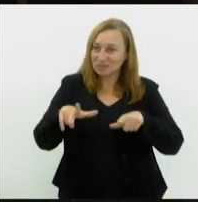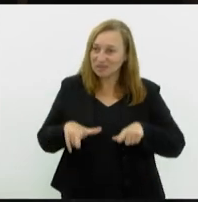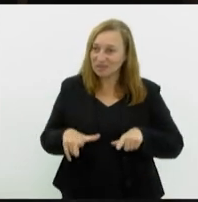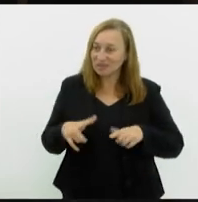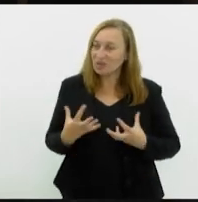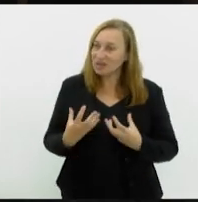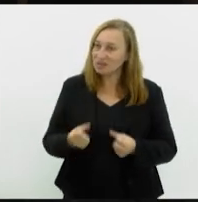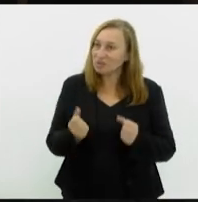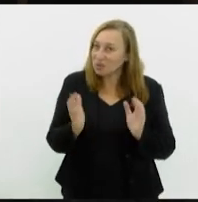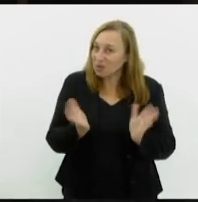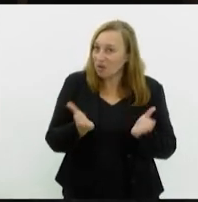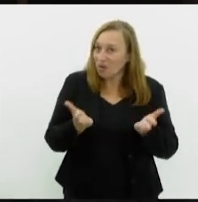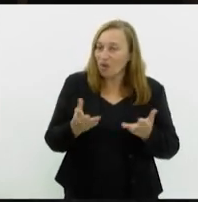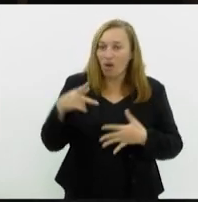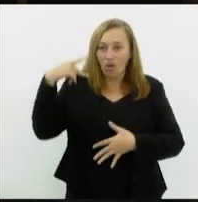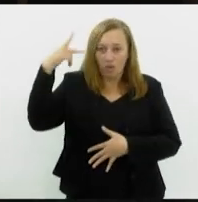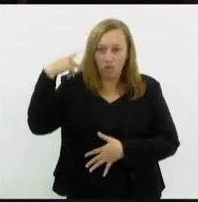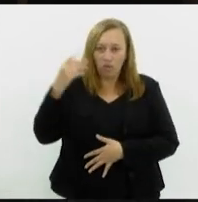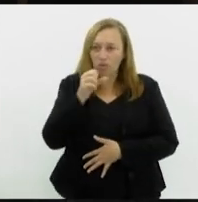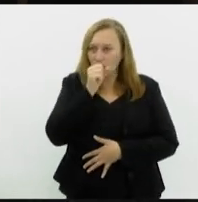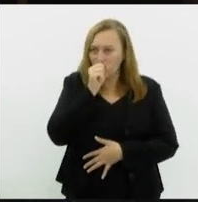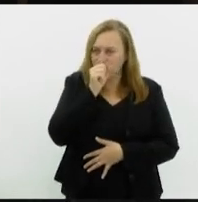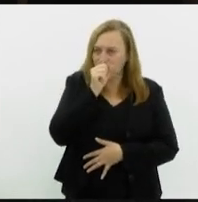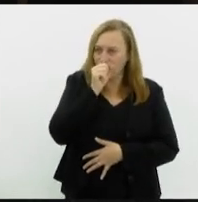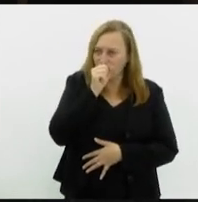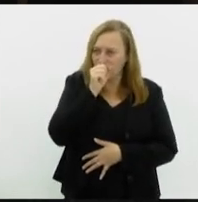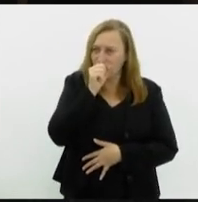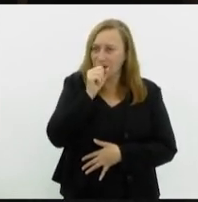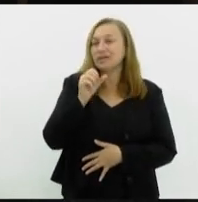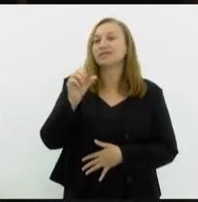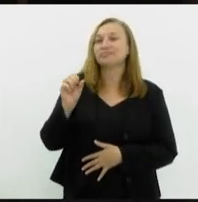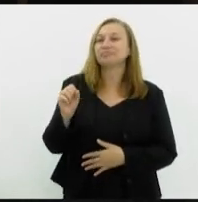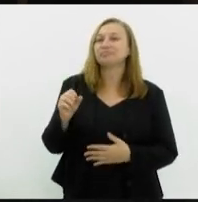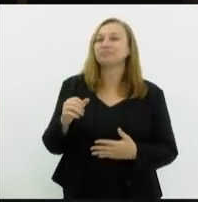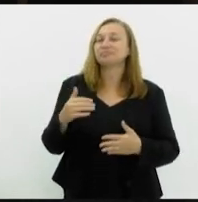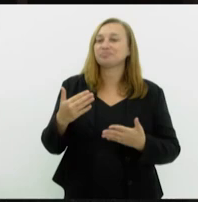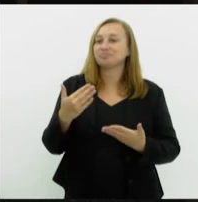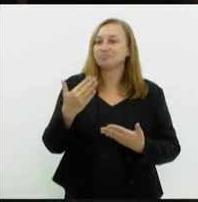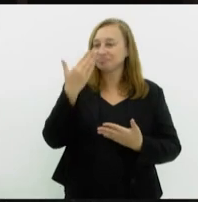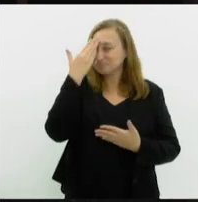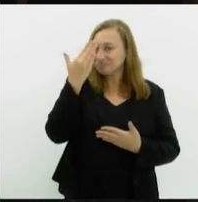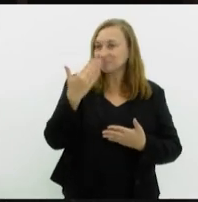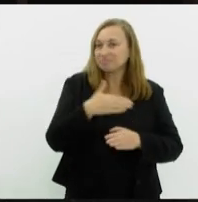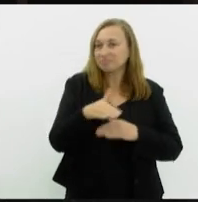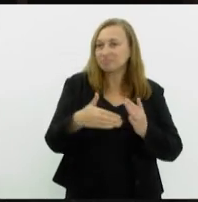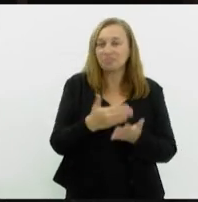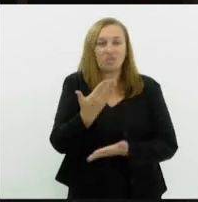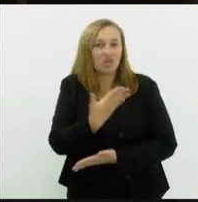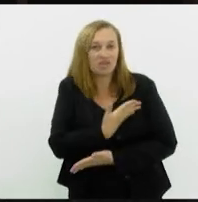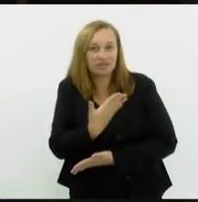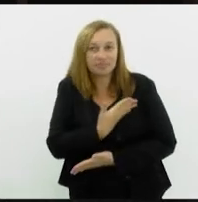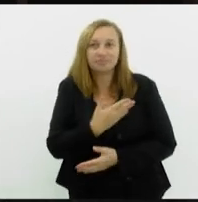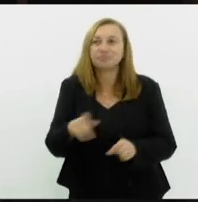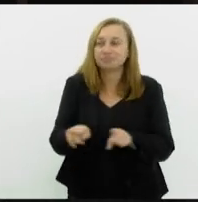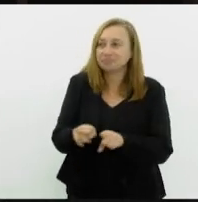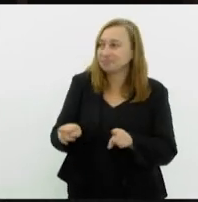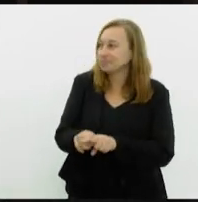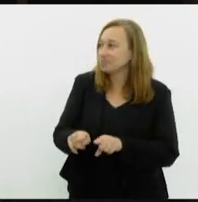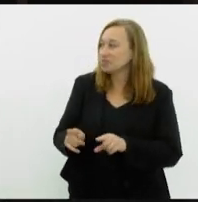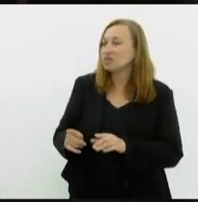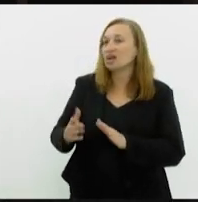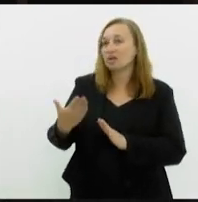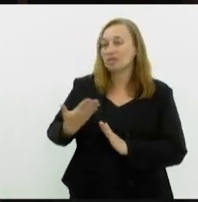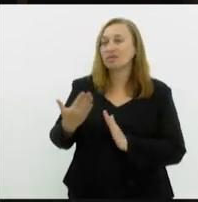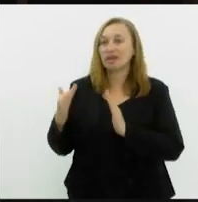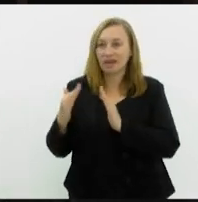recebendo hoje aqui como vereador, Nilton Santiago, é graças a todos os meus amigos que estão aqui, aqueles que estão em casa que não deu para